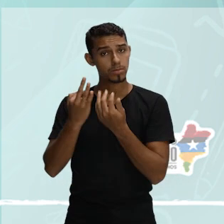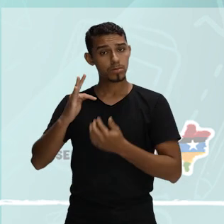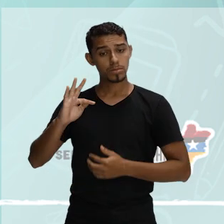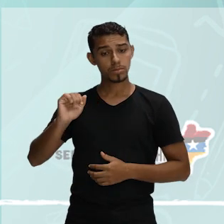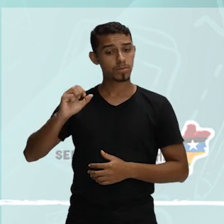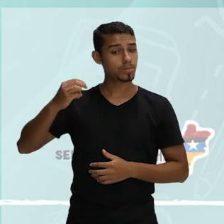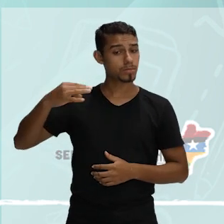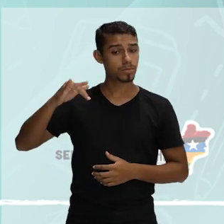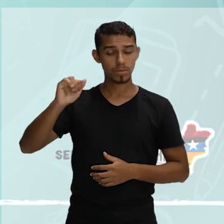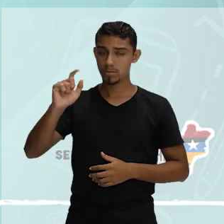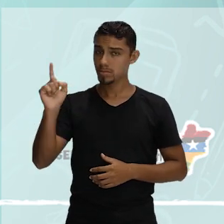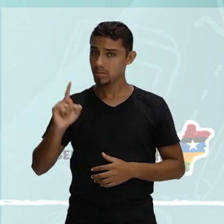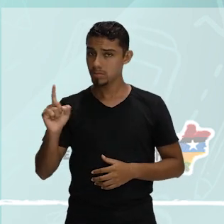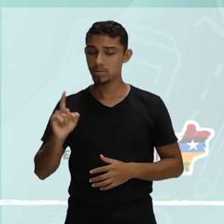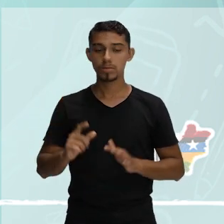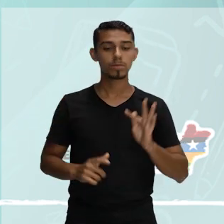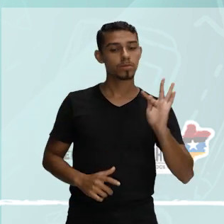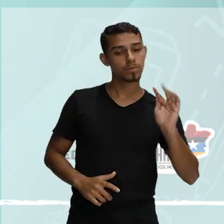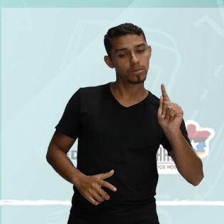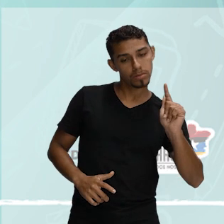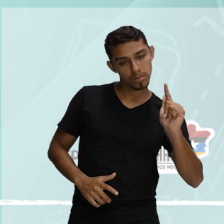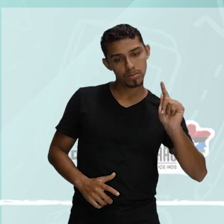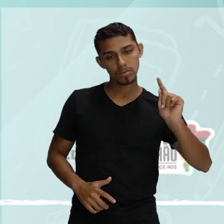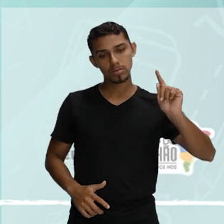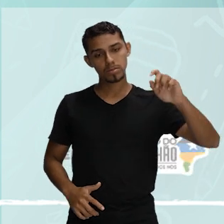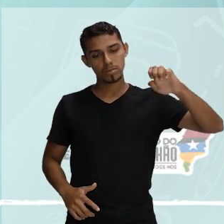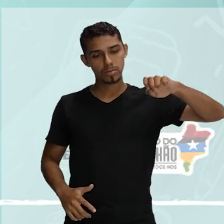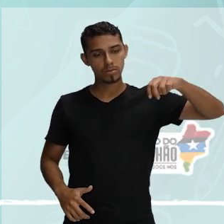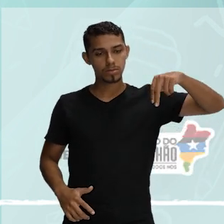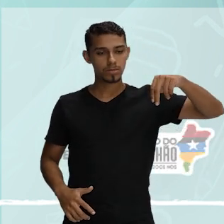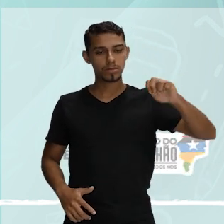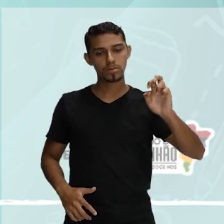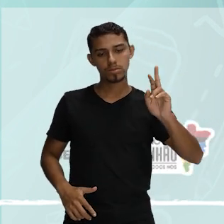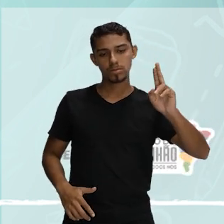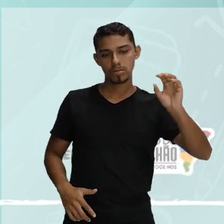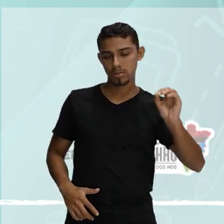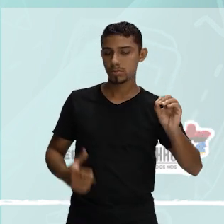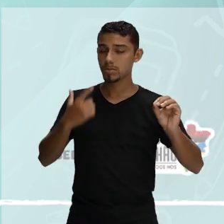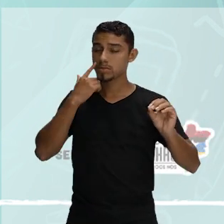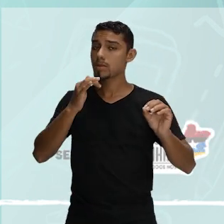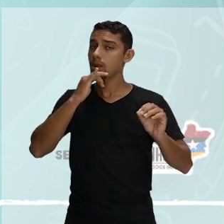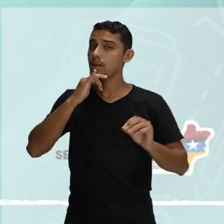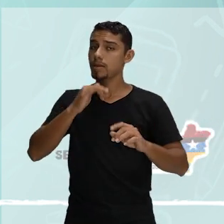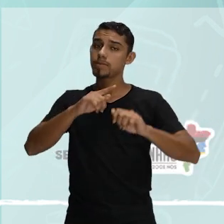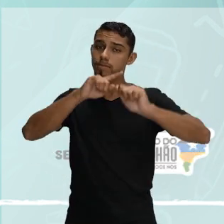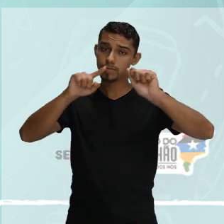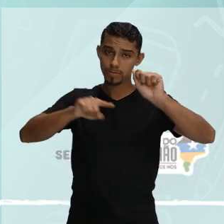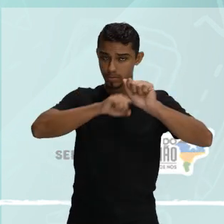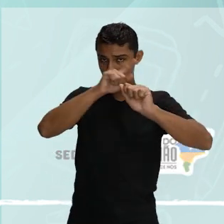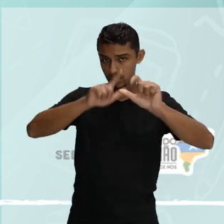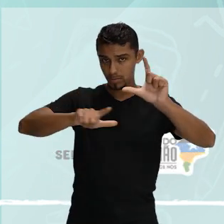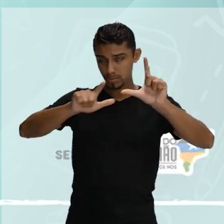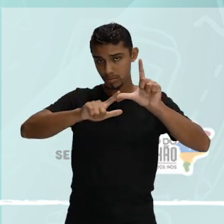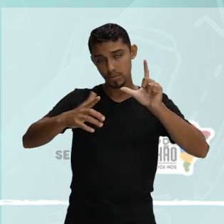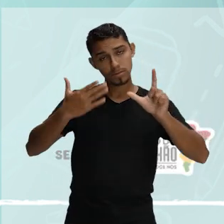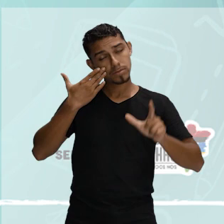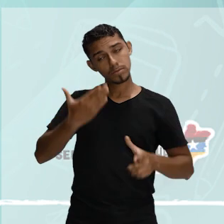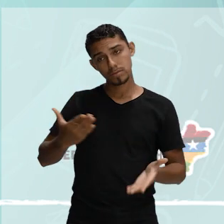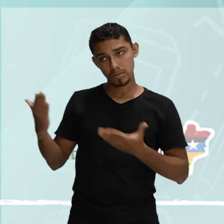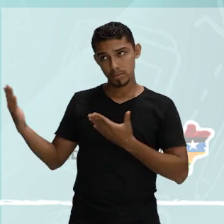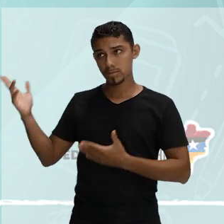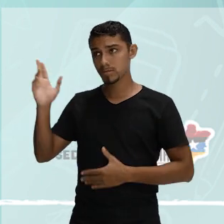a denominação do gênero, né? Como eu mostrei para vocês no exemplo da letra A, eu